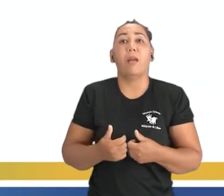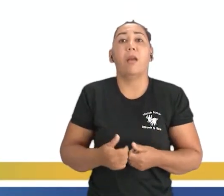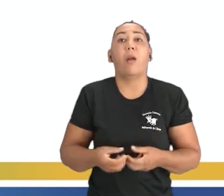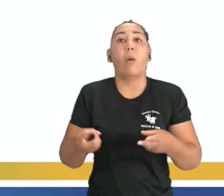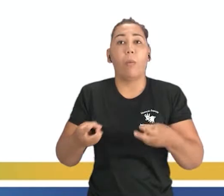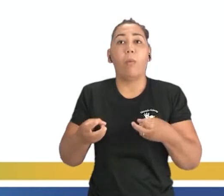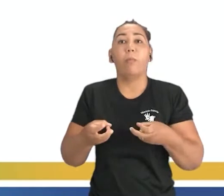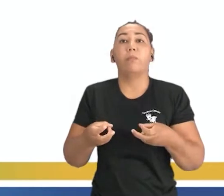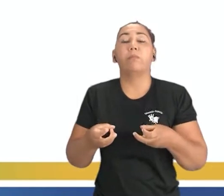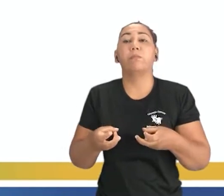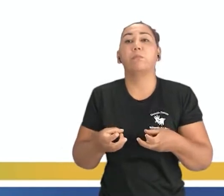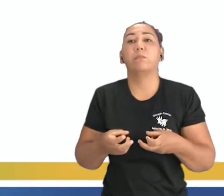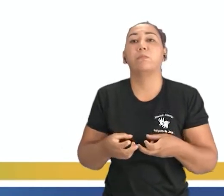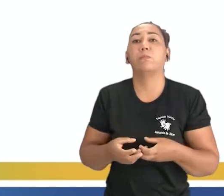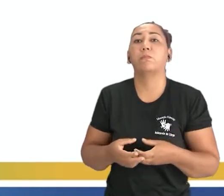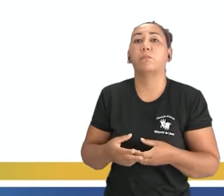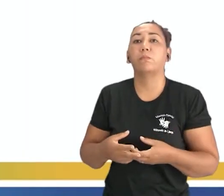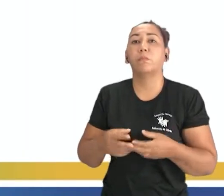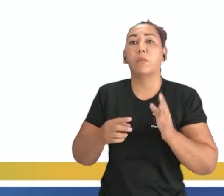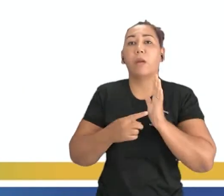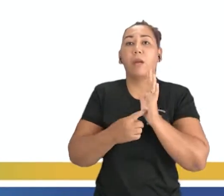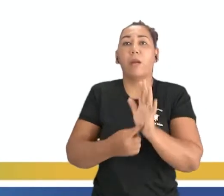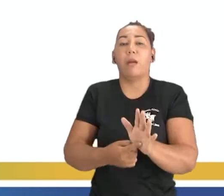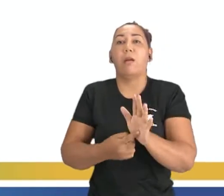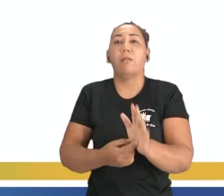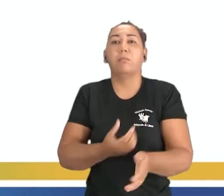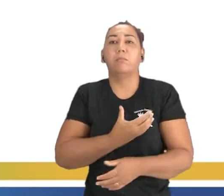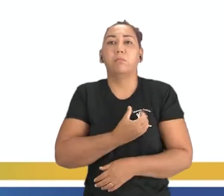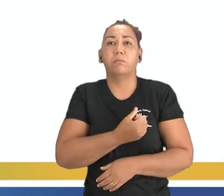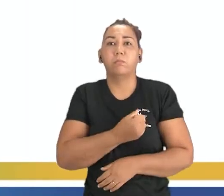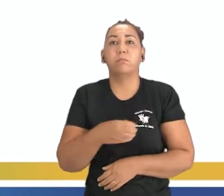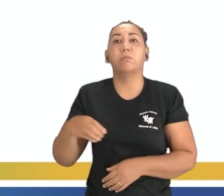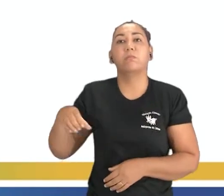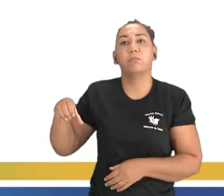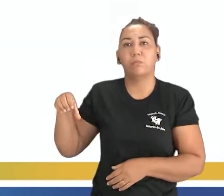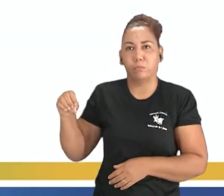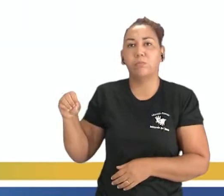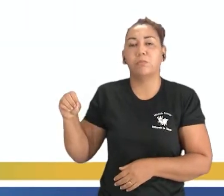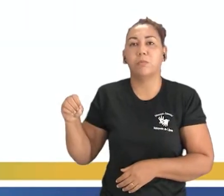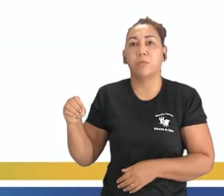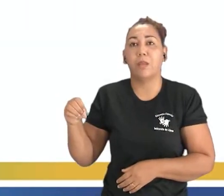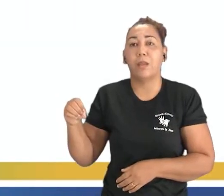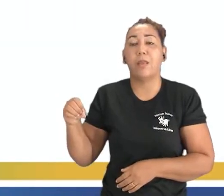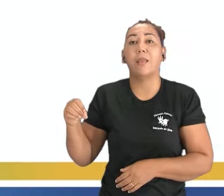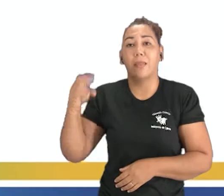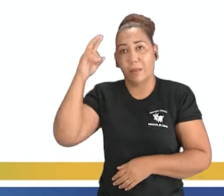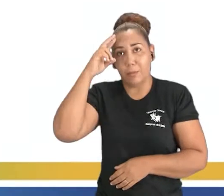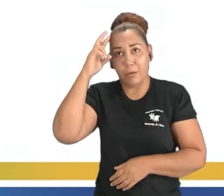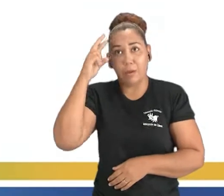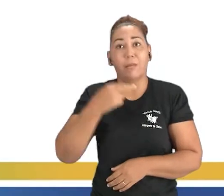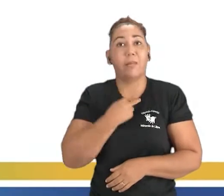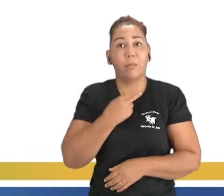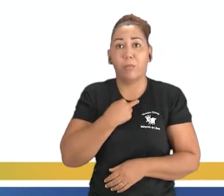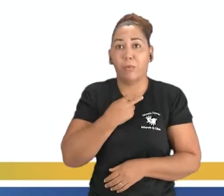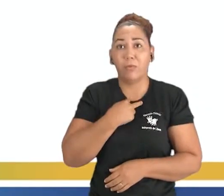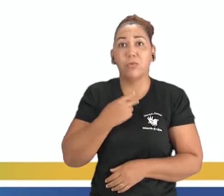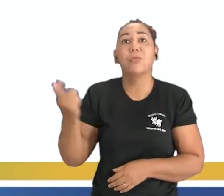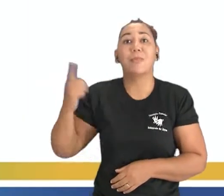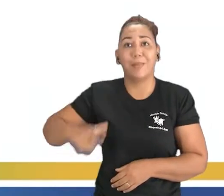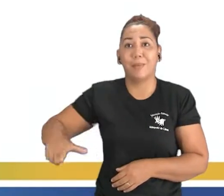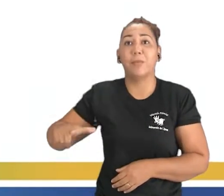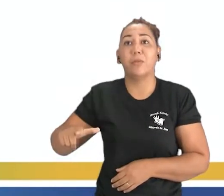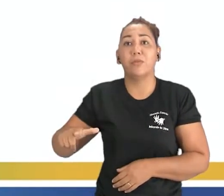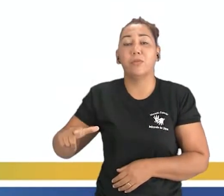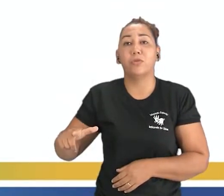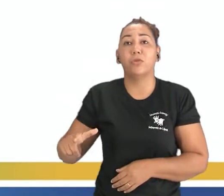aí que apareceu o número 9, né? Para o segundo dígito, já que a gente não pode, né? Como conversamos anteriormente aí, a gente não pode repetir